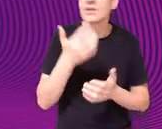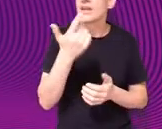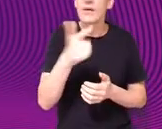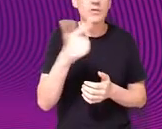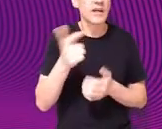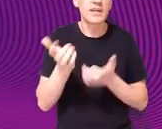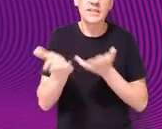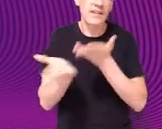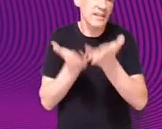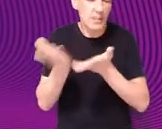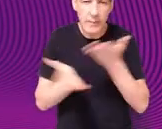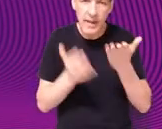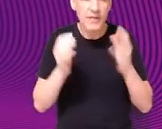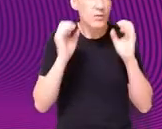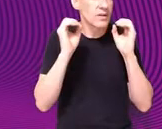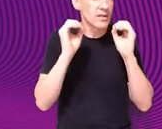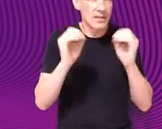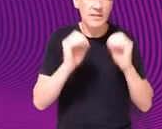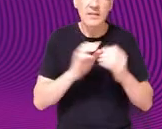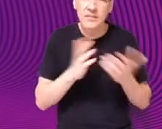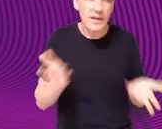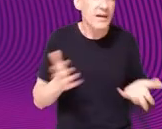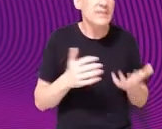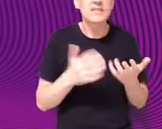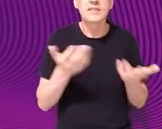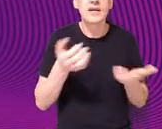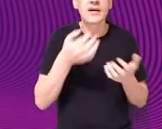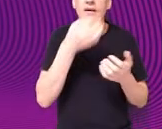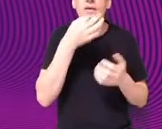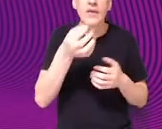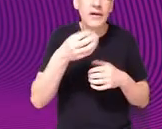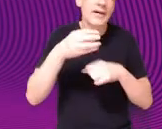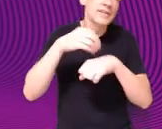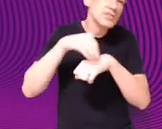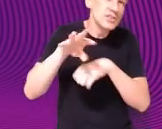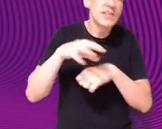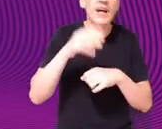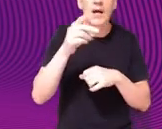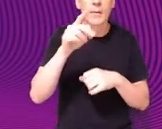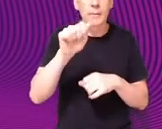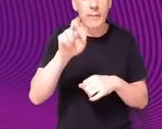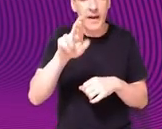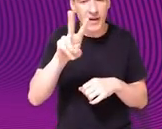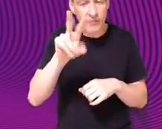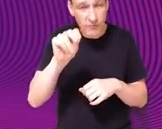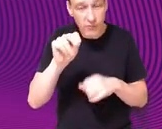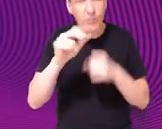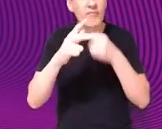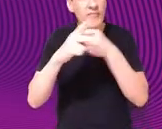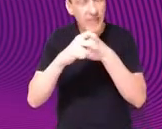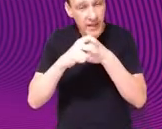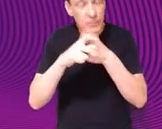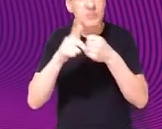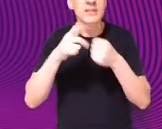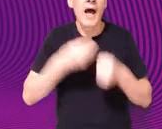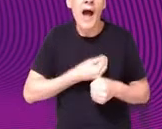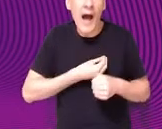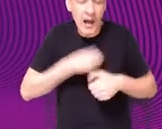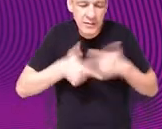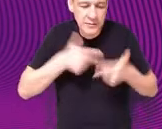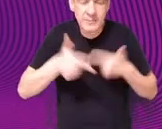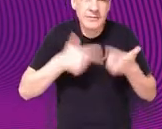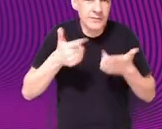em evidências ou recomendações para parvovírus ativo, replicante com este